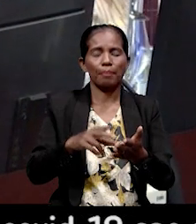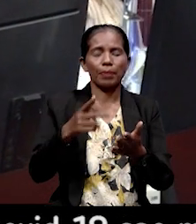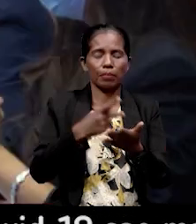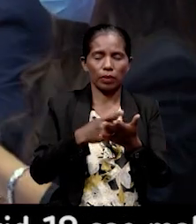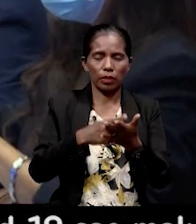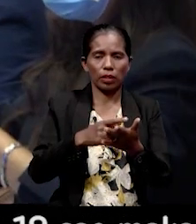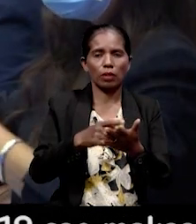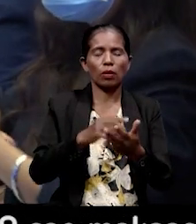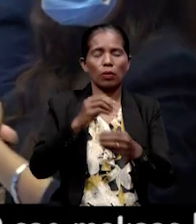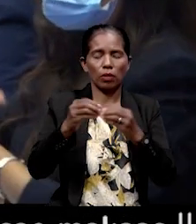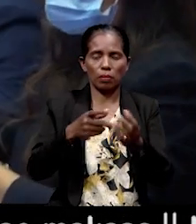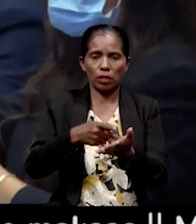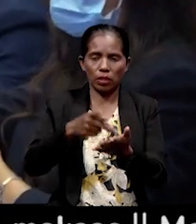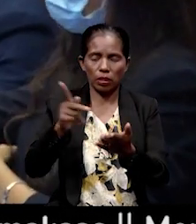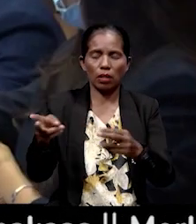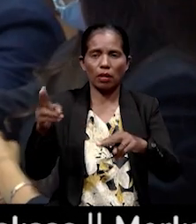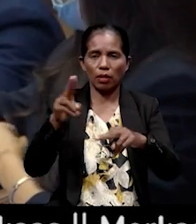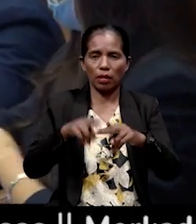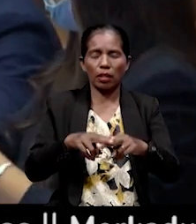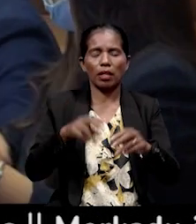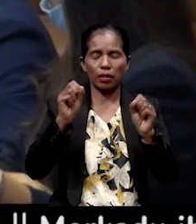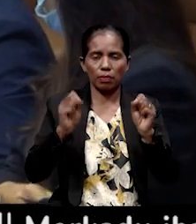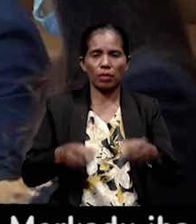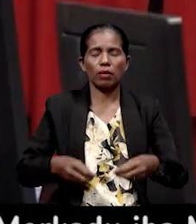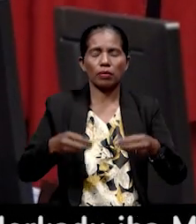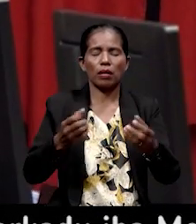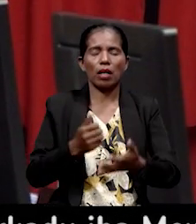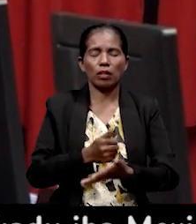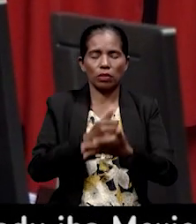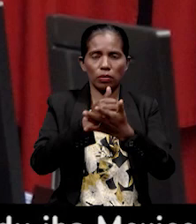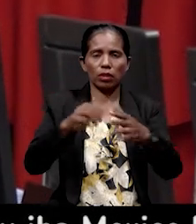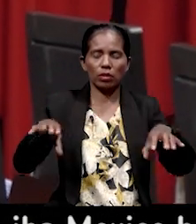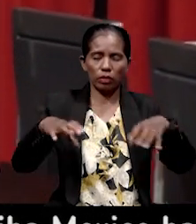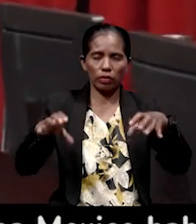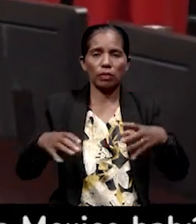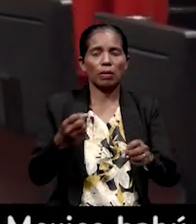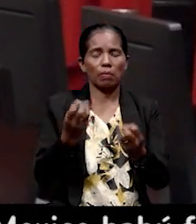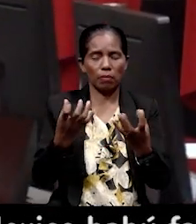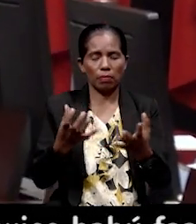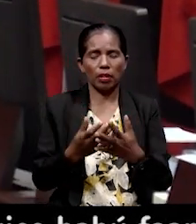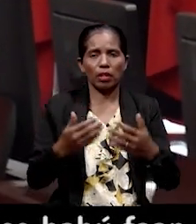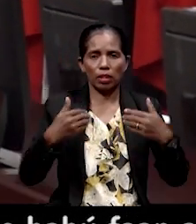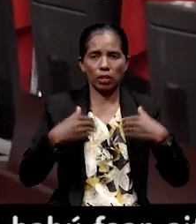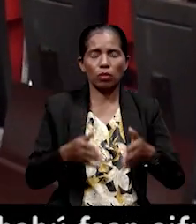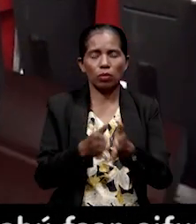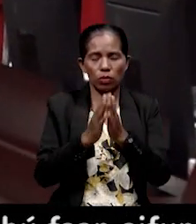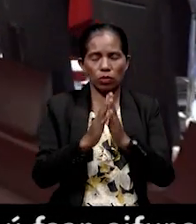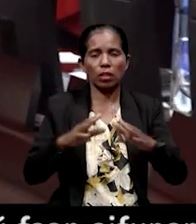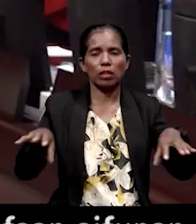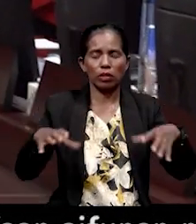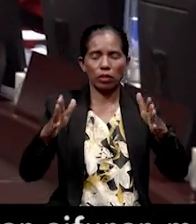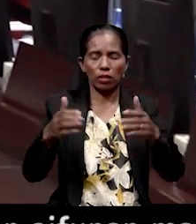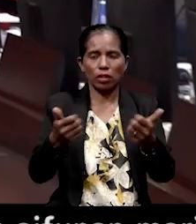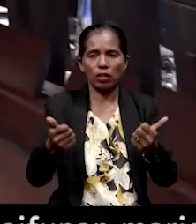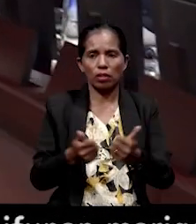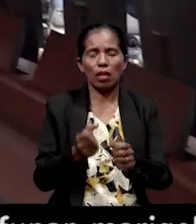ba pagamento suplementar atu compensa volume serviço extraordinário nebe exige funcionário no agente sira nebe